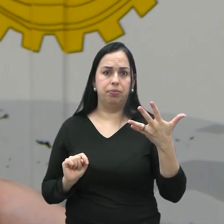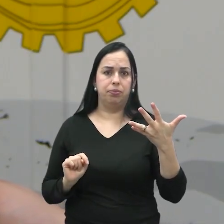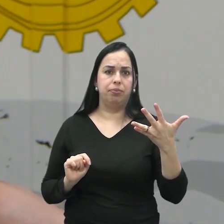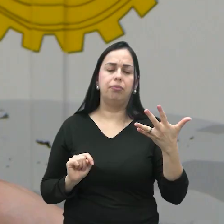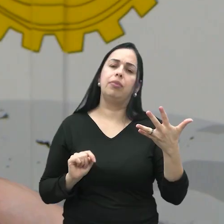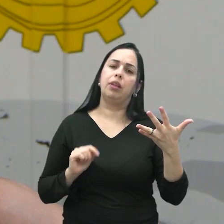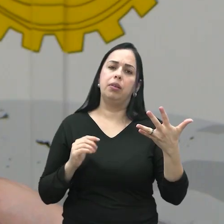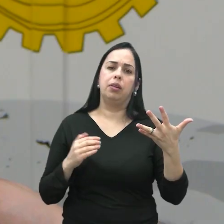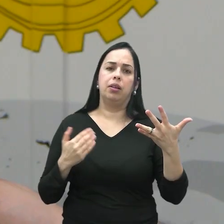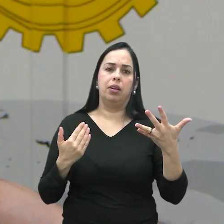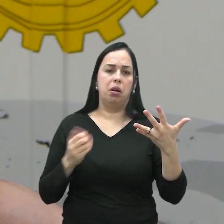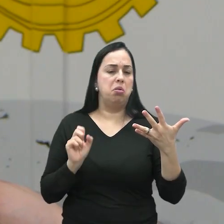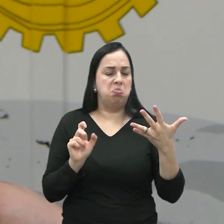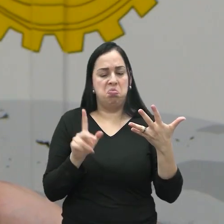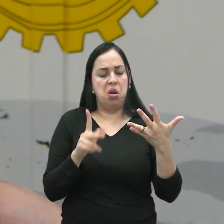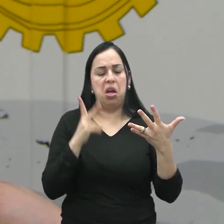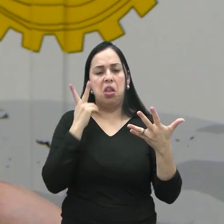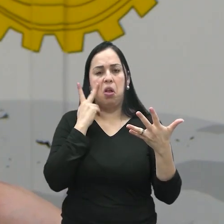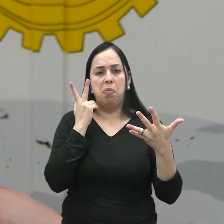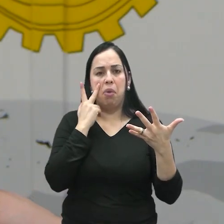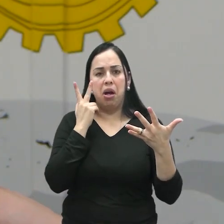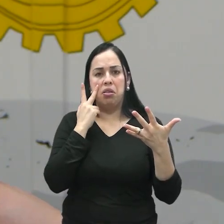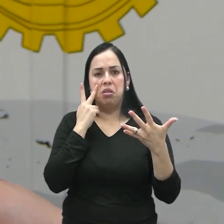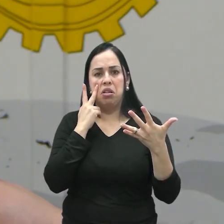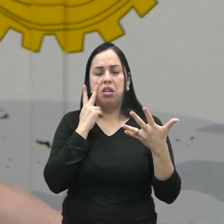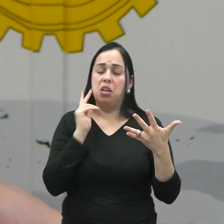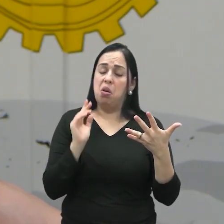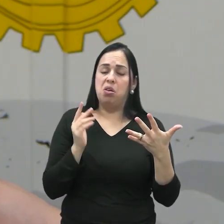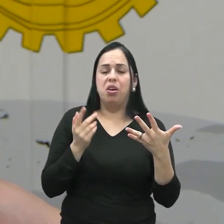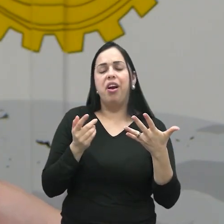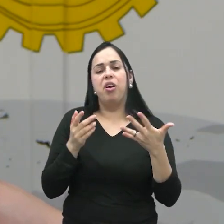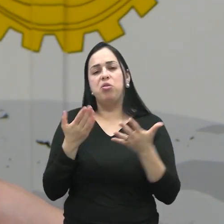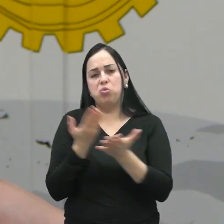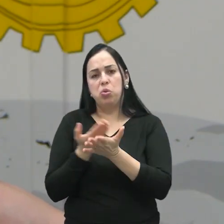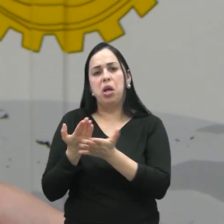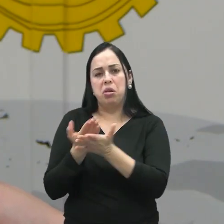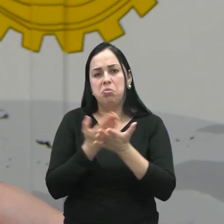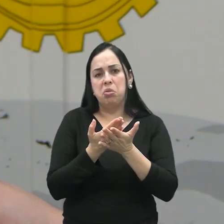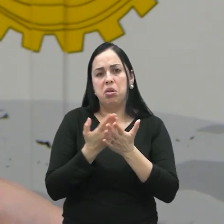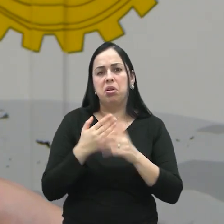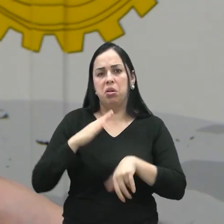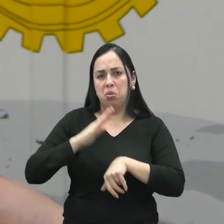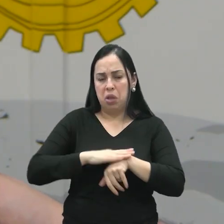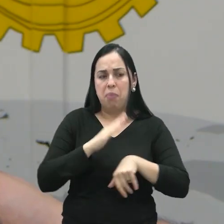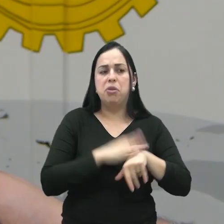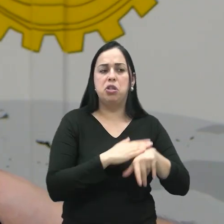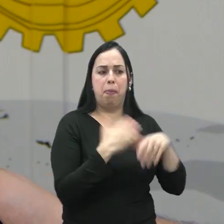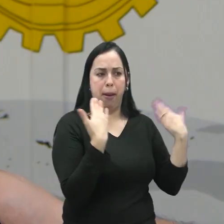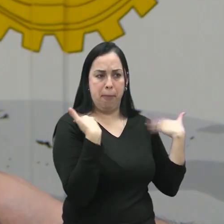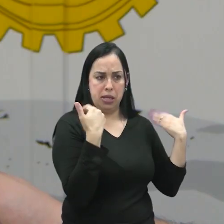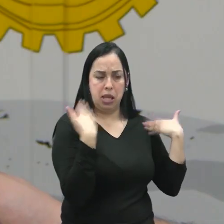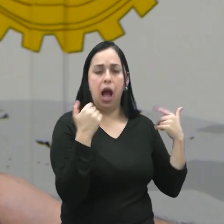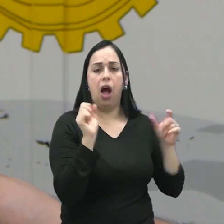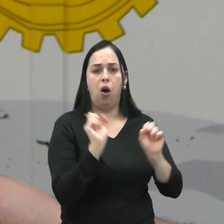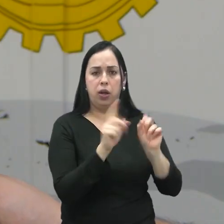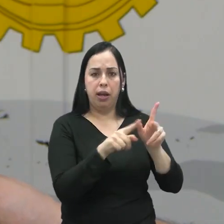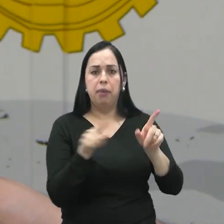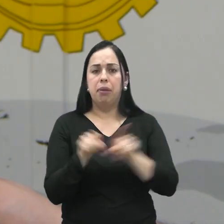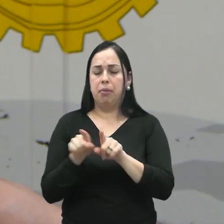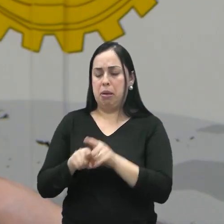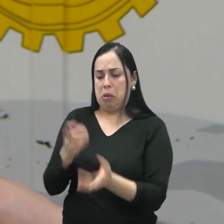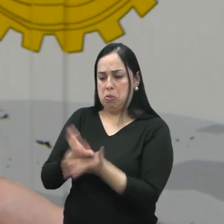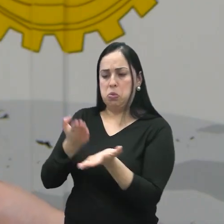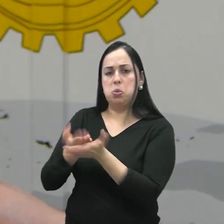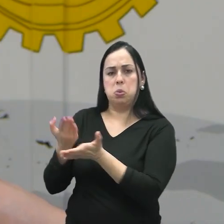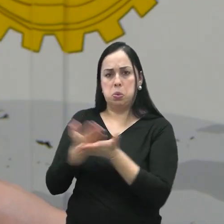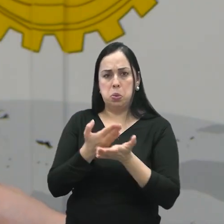anos foi um ritmo bem ok, assim. Eu não estudei nem de menos, nem de mais. Eu tive tempo de lazer, mas eu